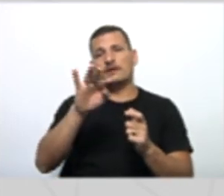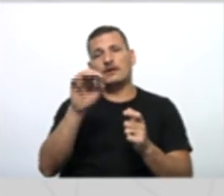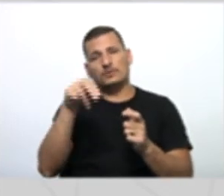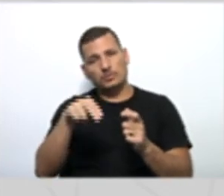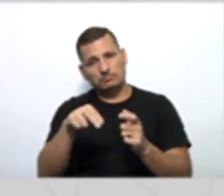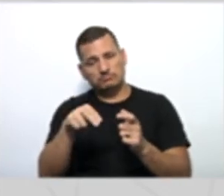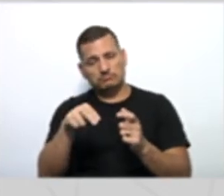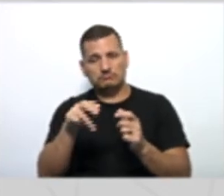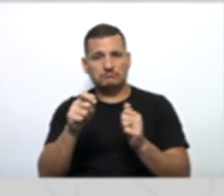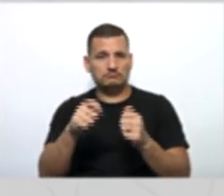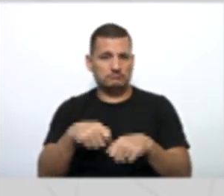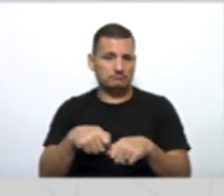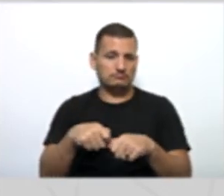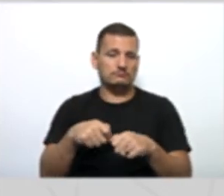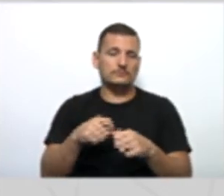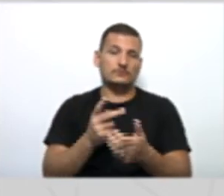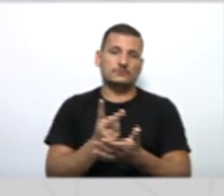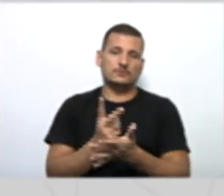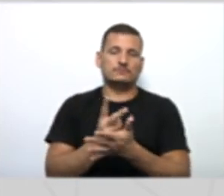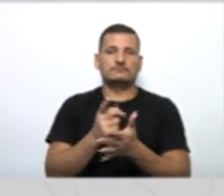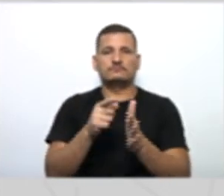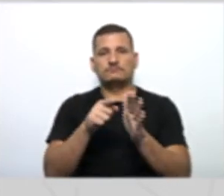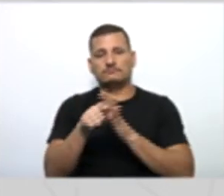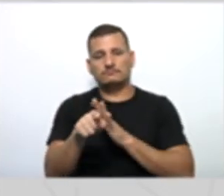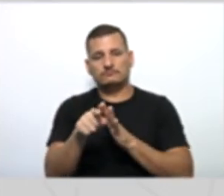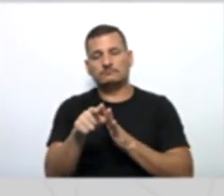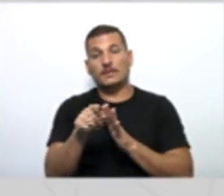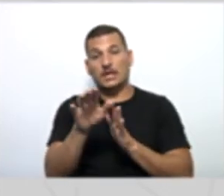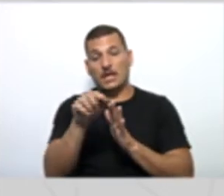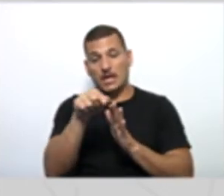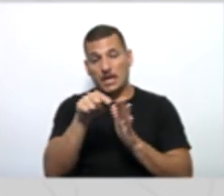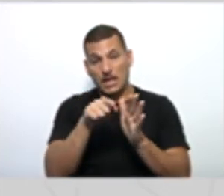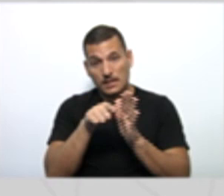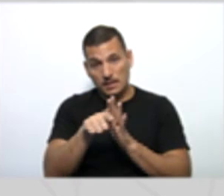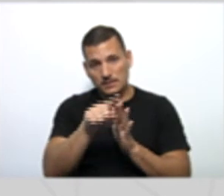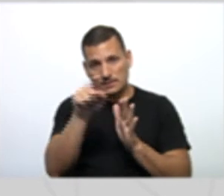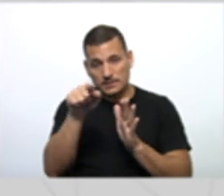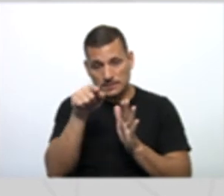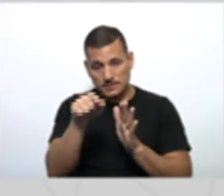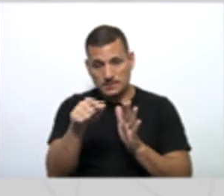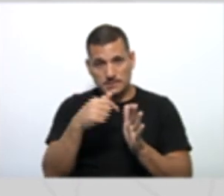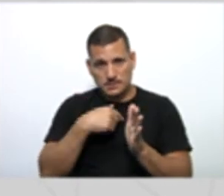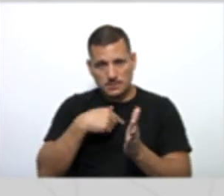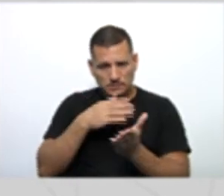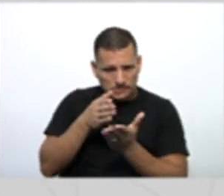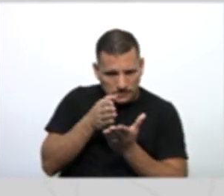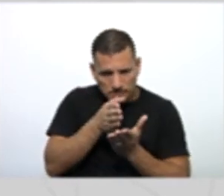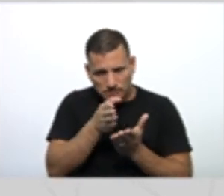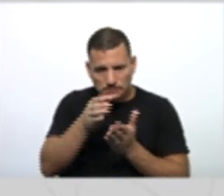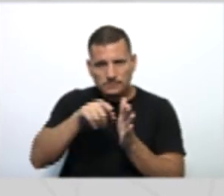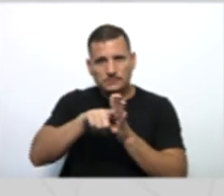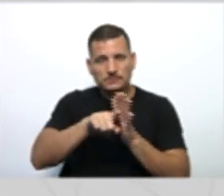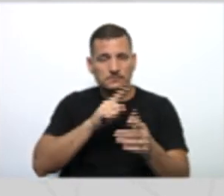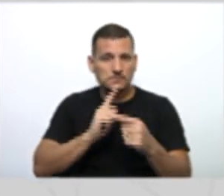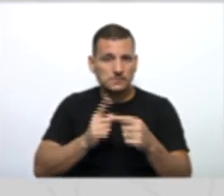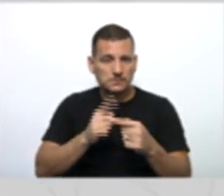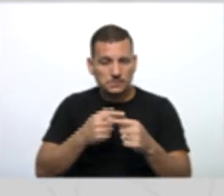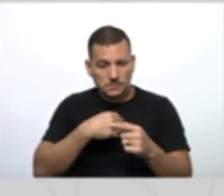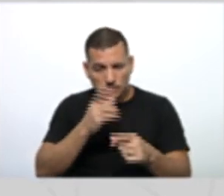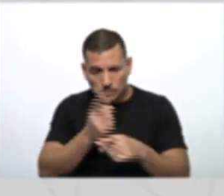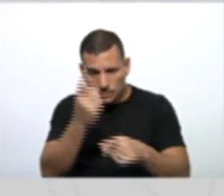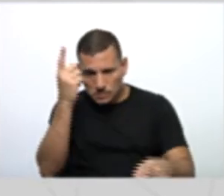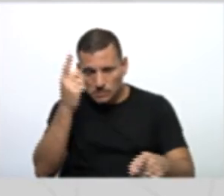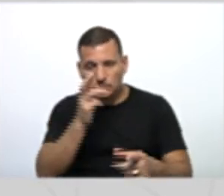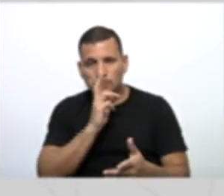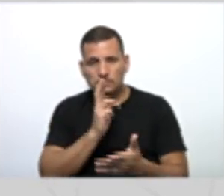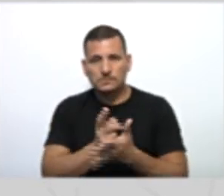Android? Então, sempre é uma pergunta. É essa pergunta que vai guiar a minha pesquisa, porque eu vou tentar achar a resposta para ela. Tinha